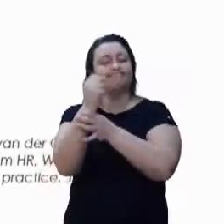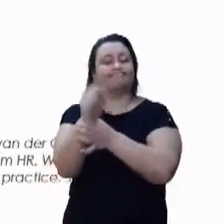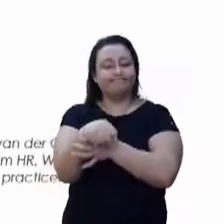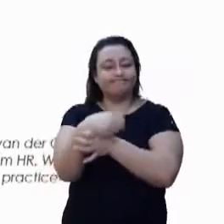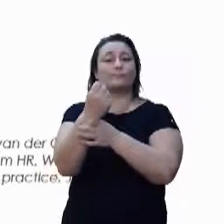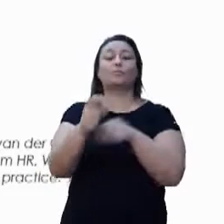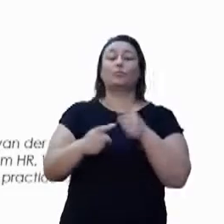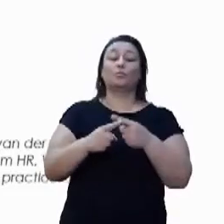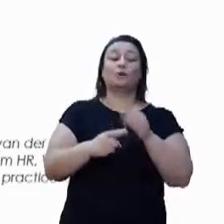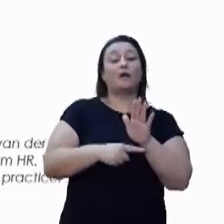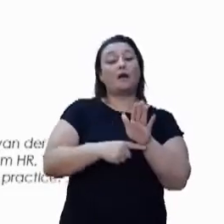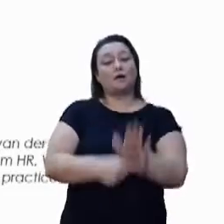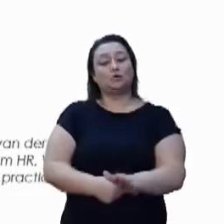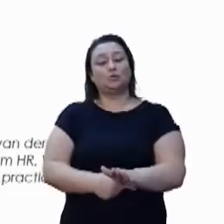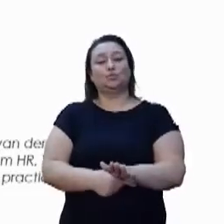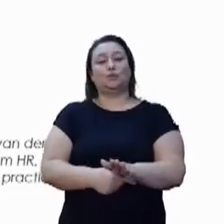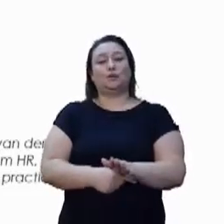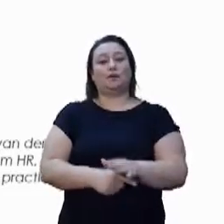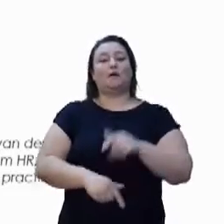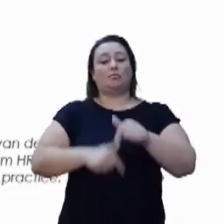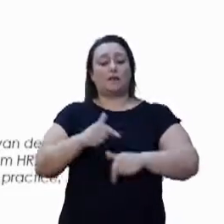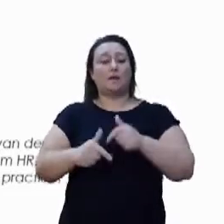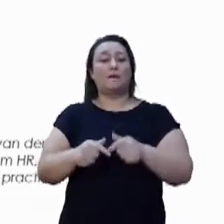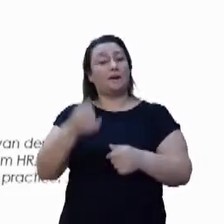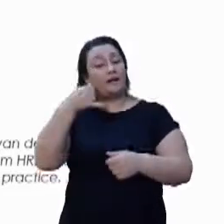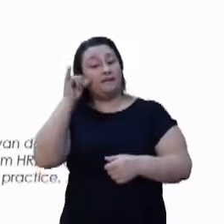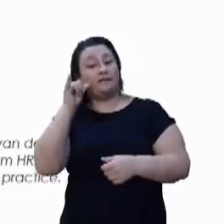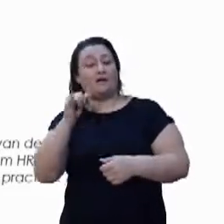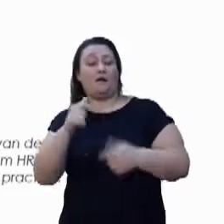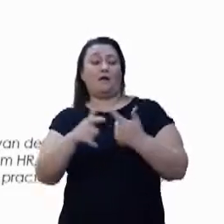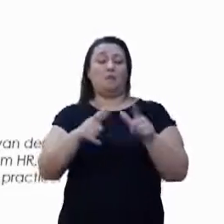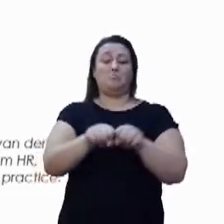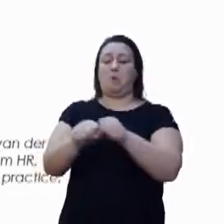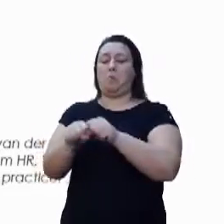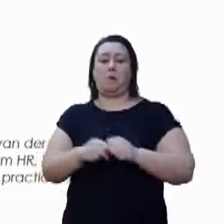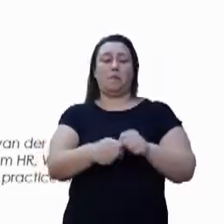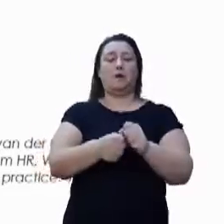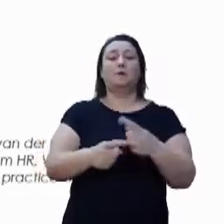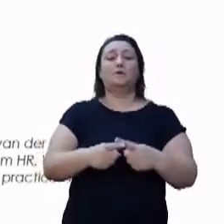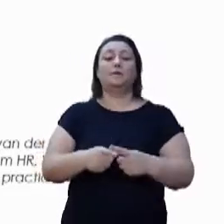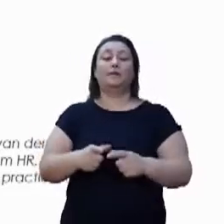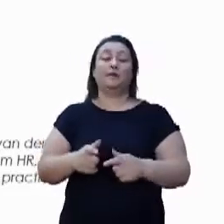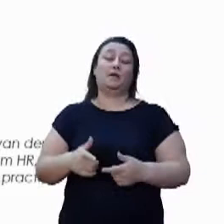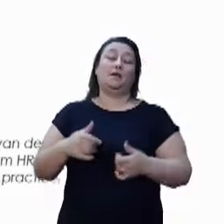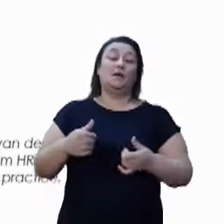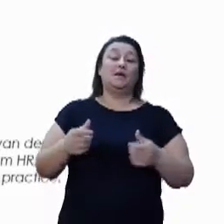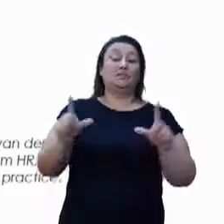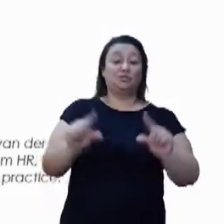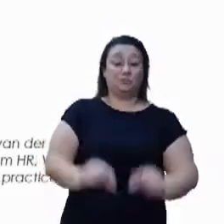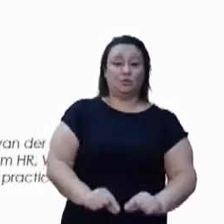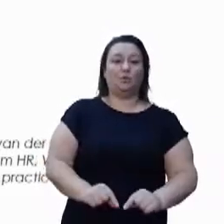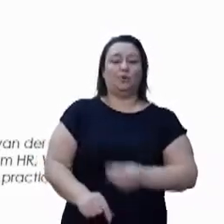ajuda a prevenir a formação de contraturas, que é algo que acaba prejudicando muito a qualidade de vida e pode impactar